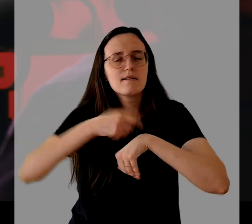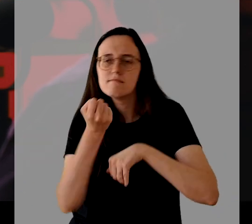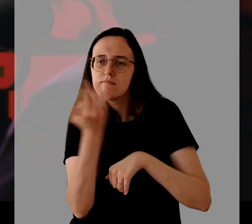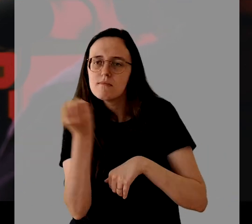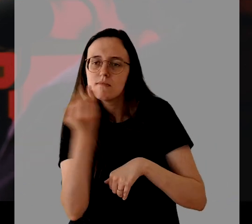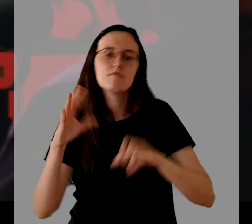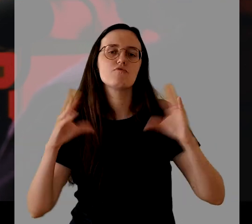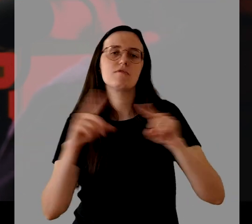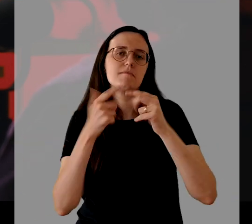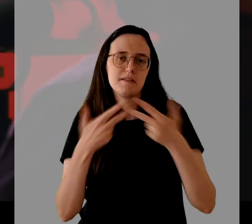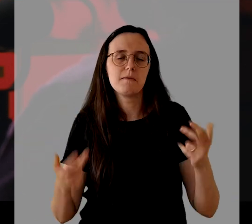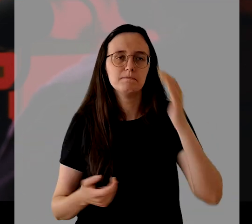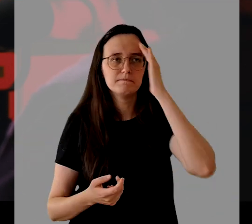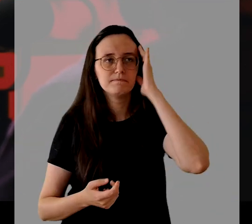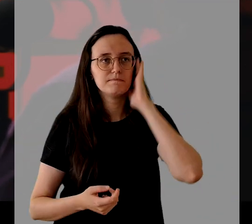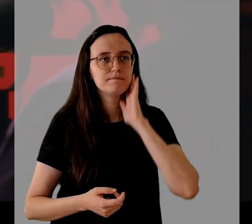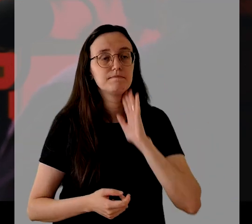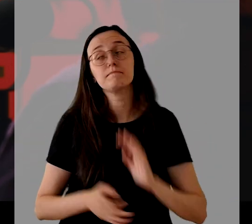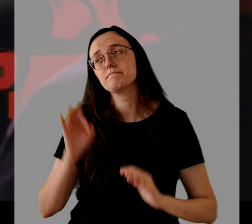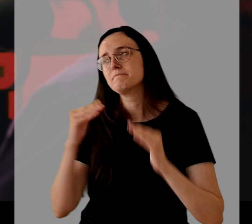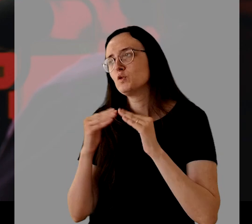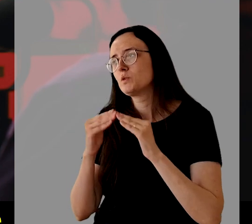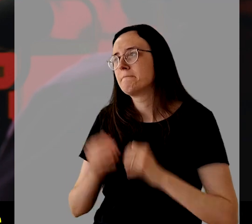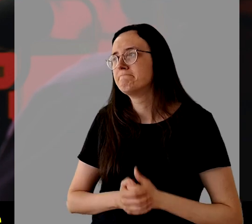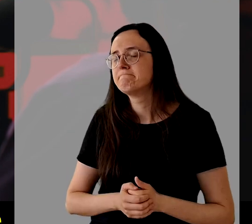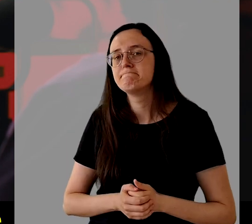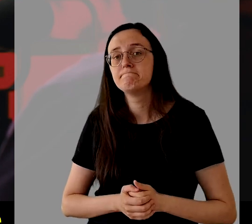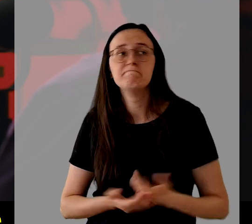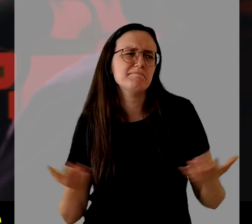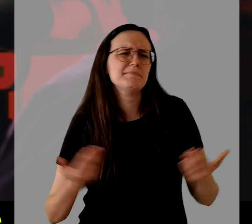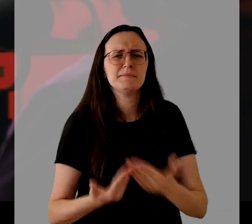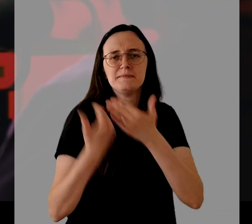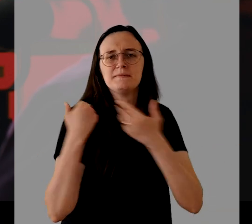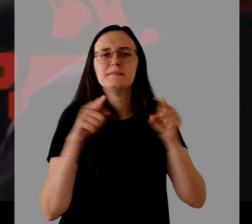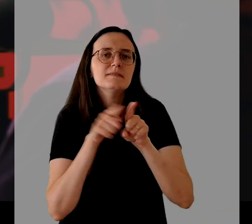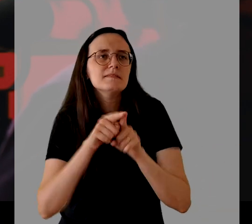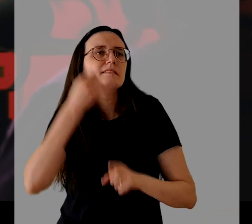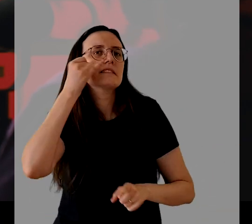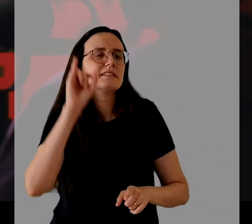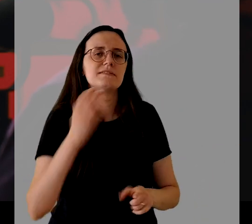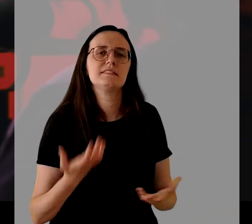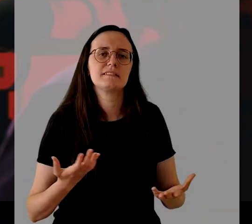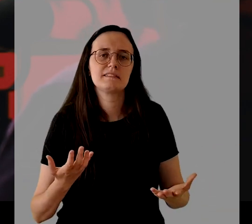timecode em todos esses equipamentos, né? Exatamente. Então, é uma responsabilidade para não ter